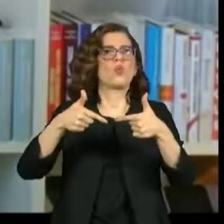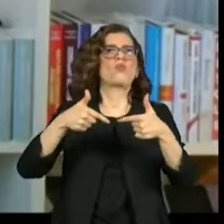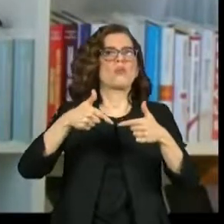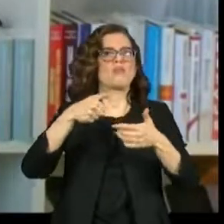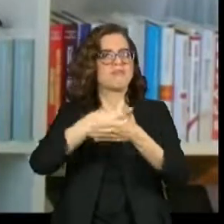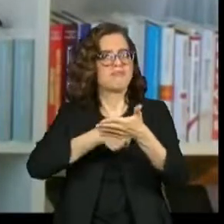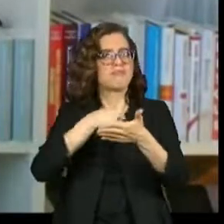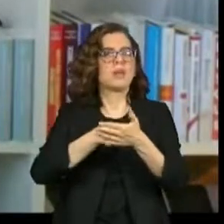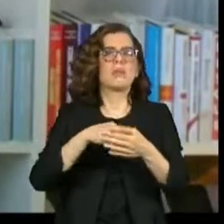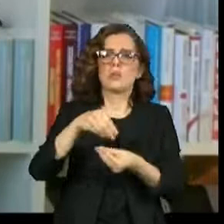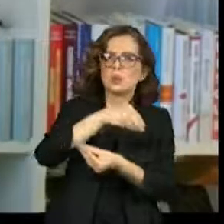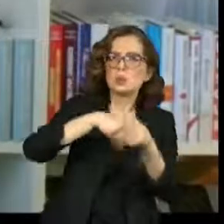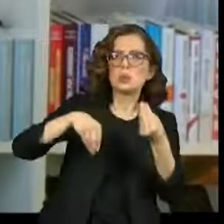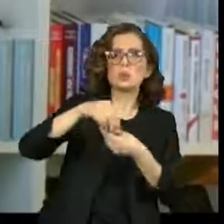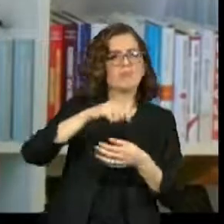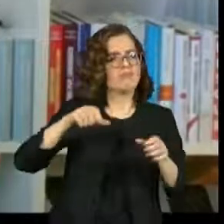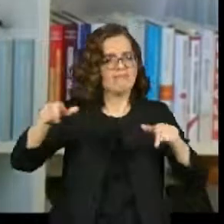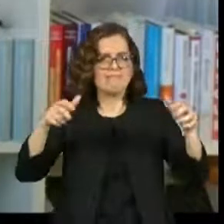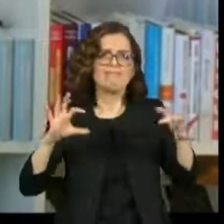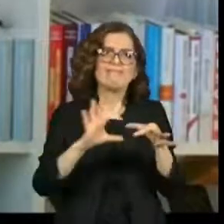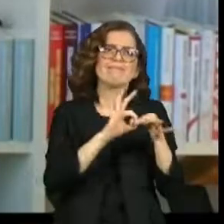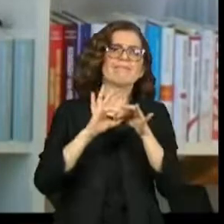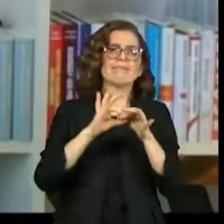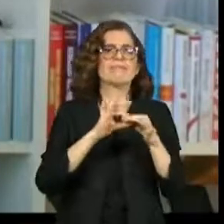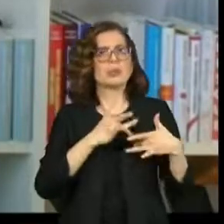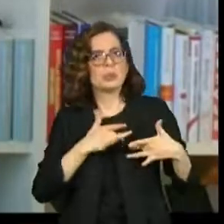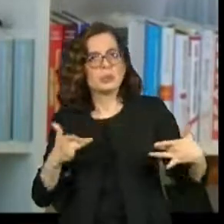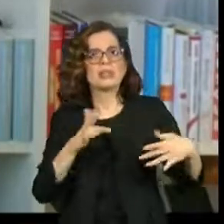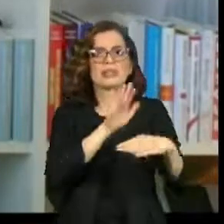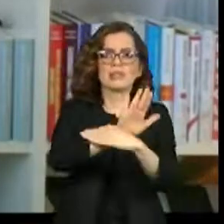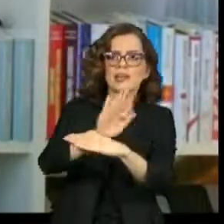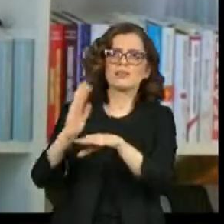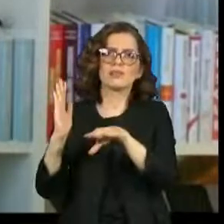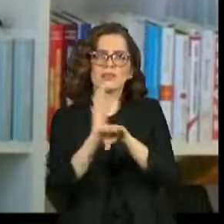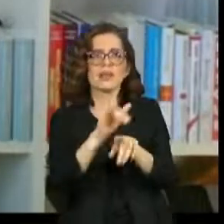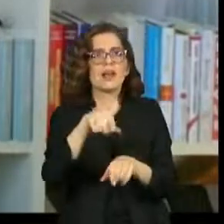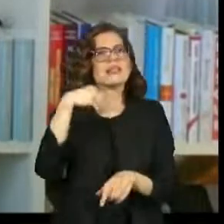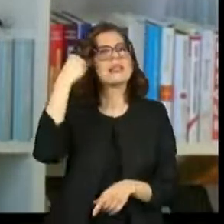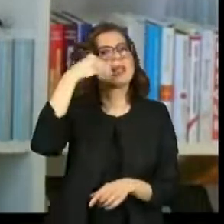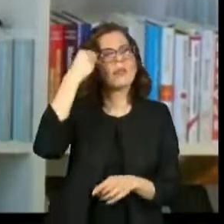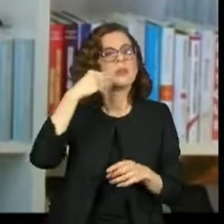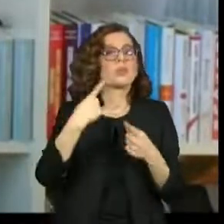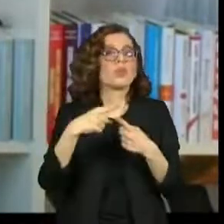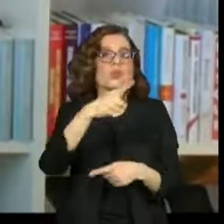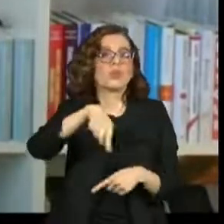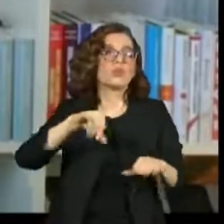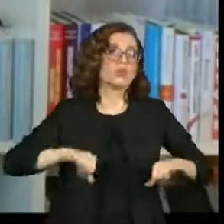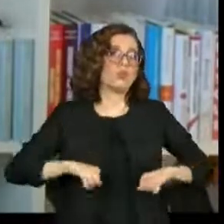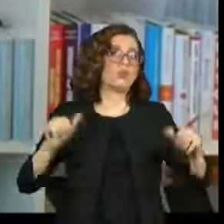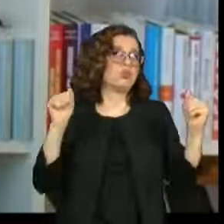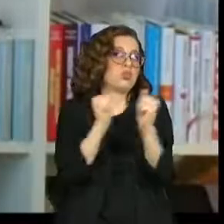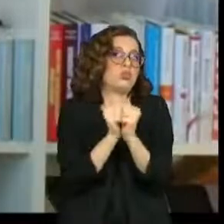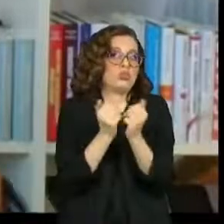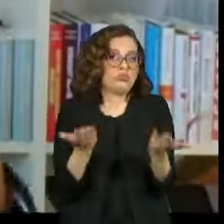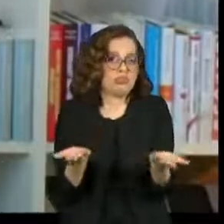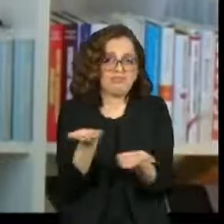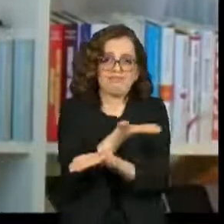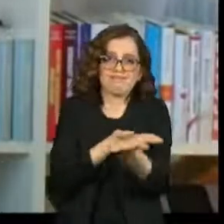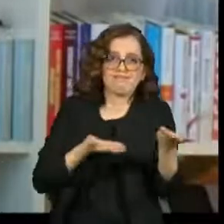a solidariedade que emergiu da experiência de interrupção de todos os